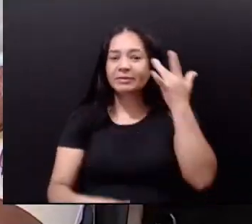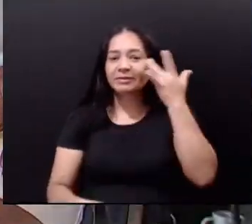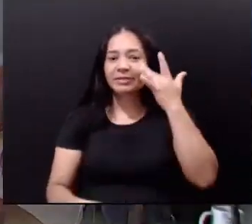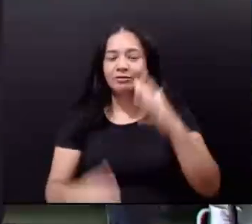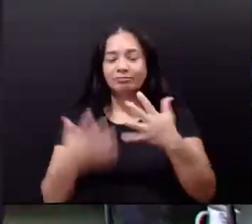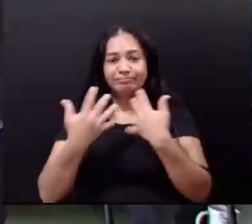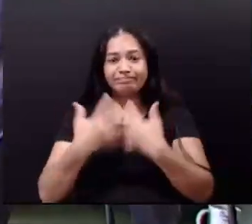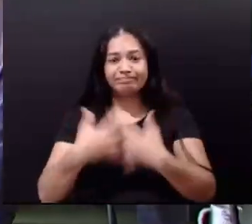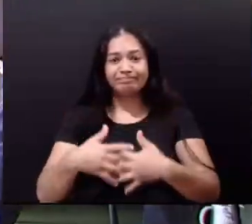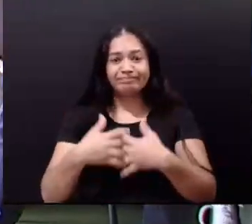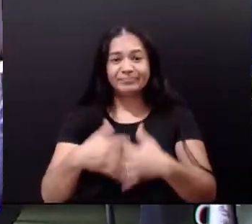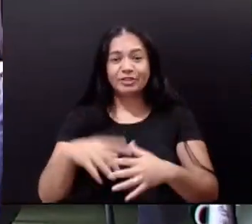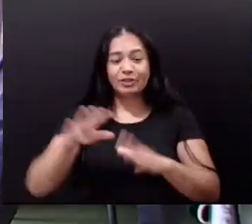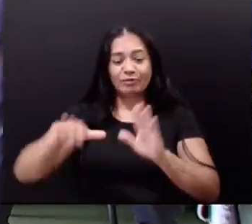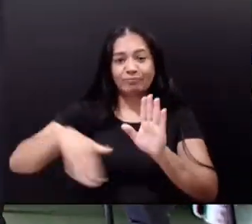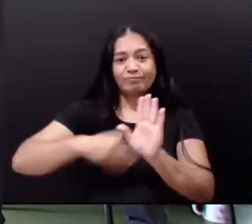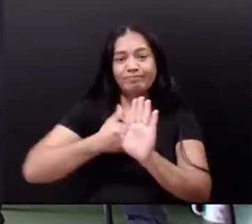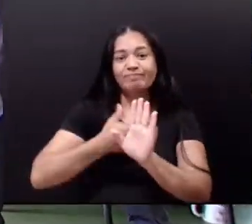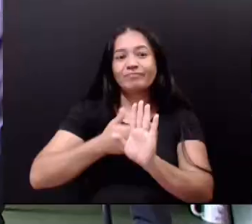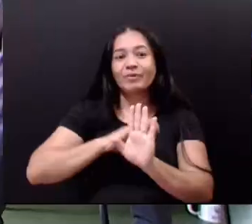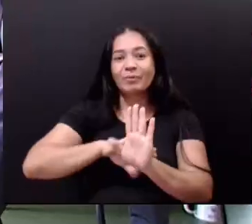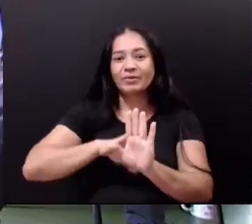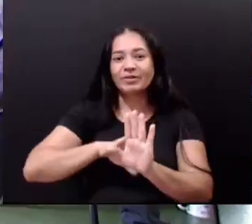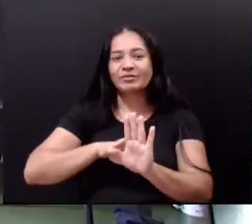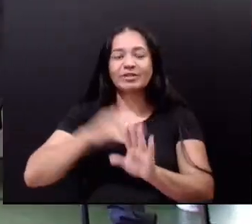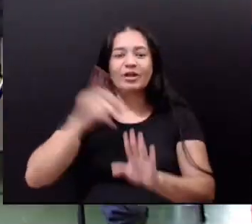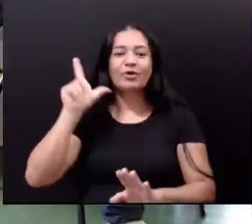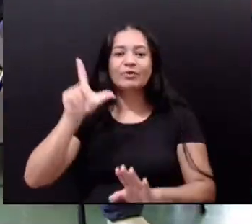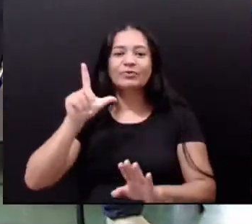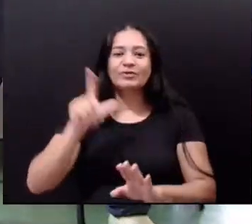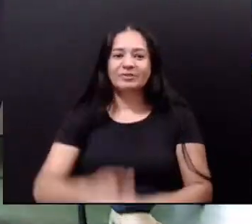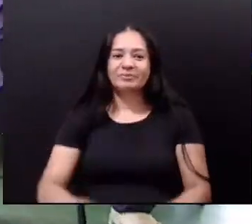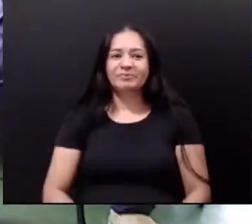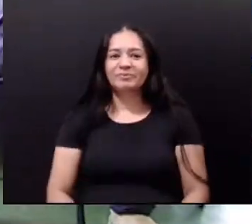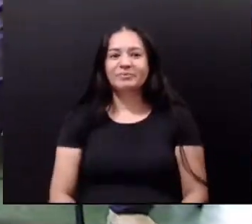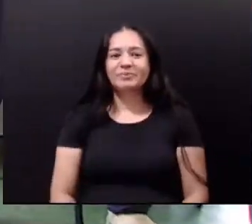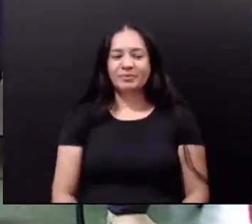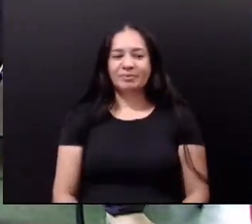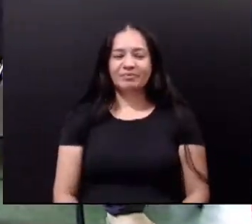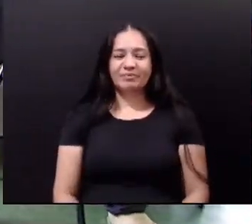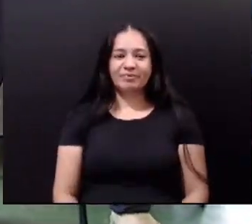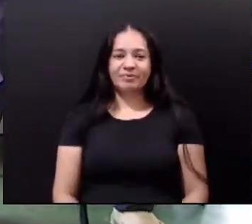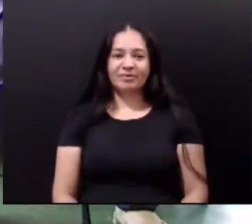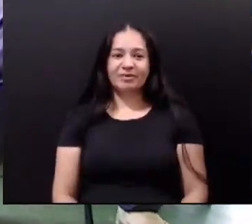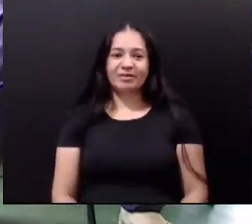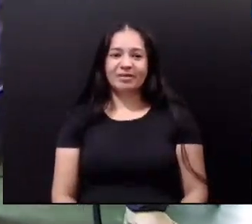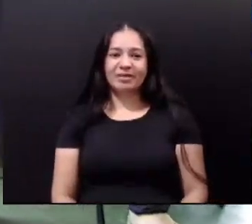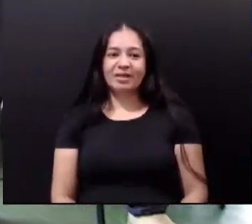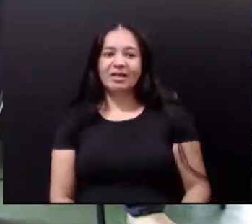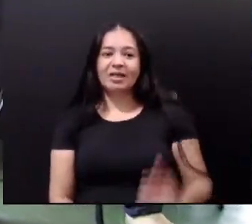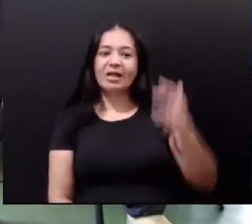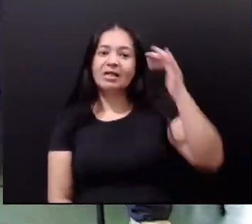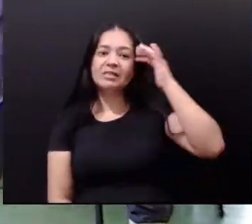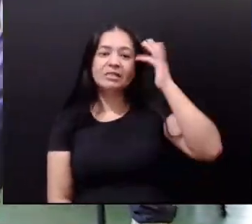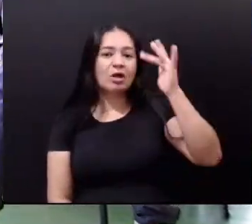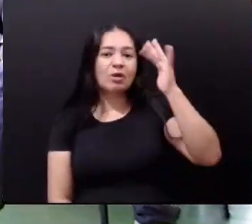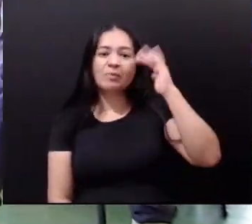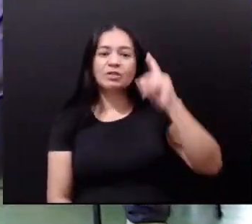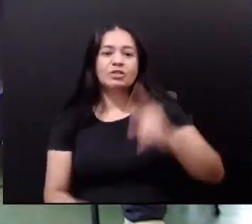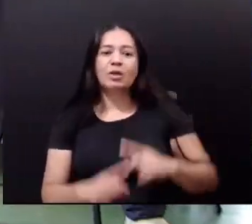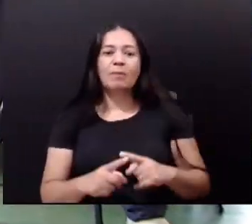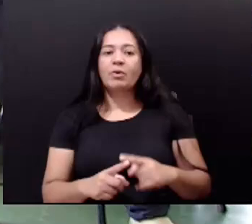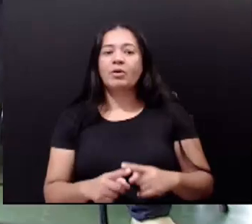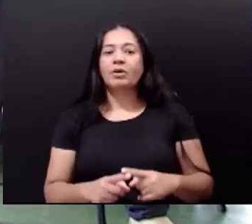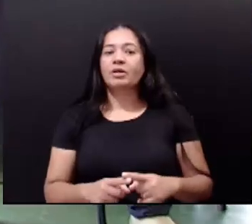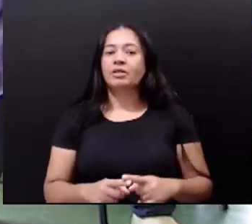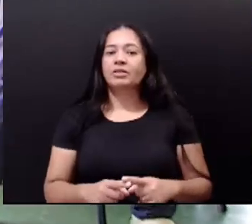trás conseguindo abarcar, né? Sim. Não imagino por conta disso, né? E eu acho que o serviço